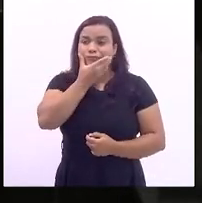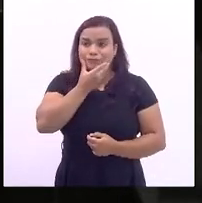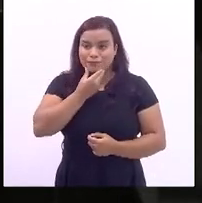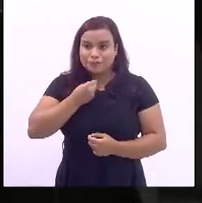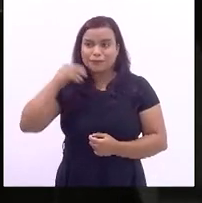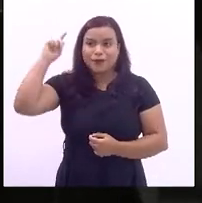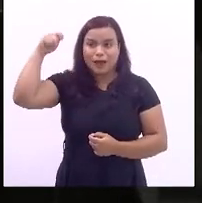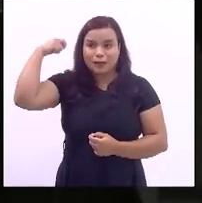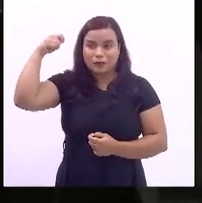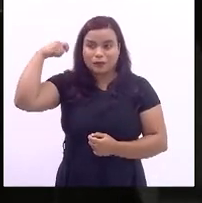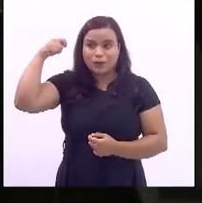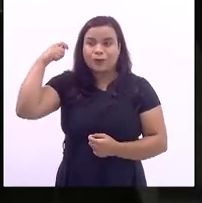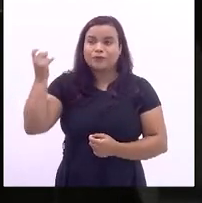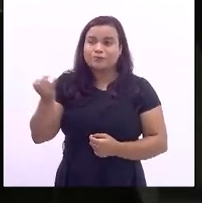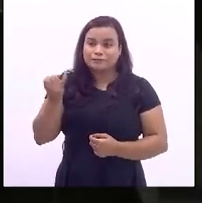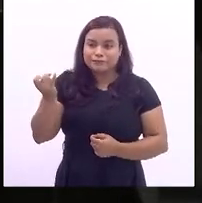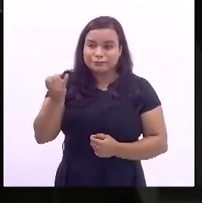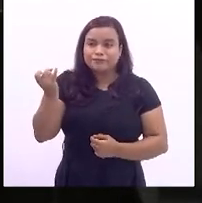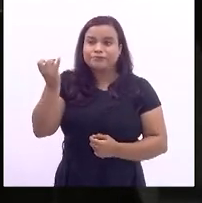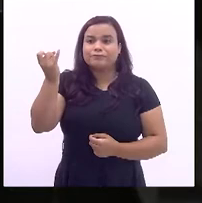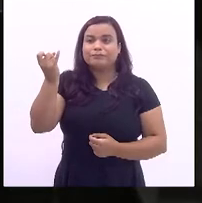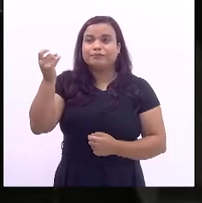ator diretor